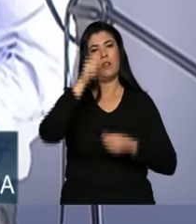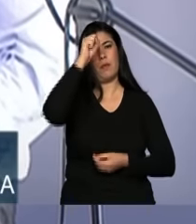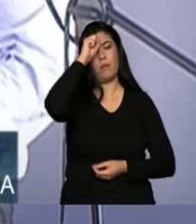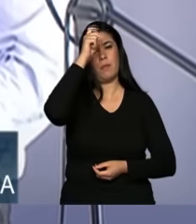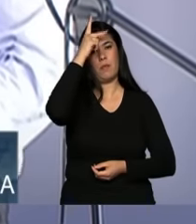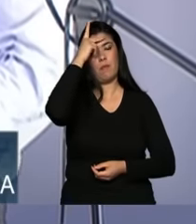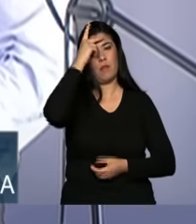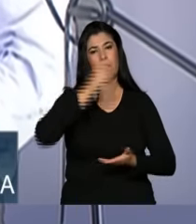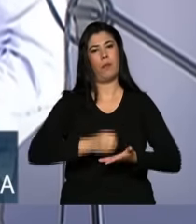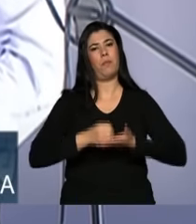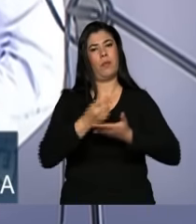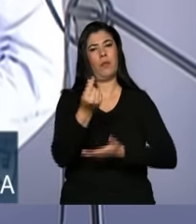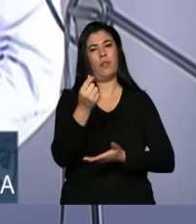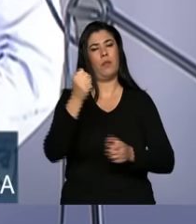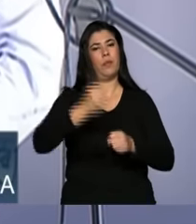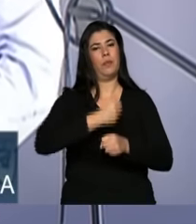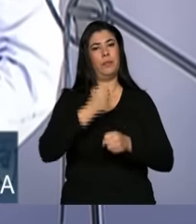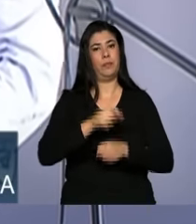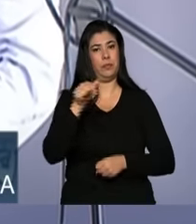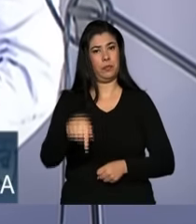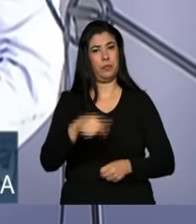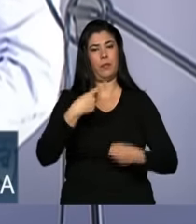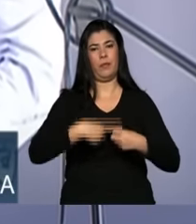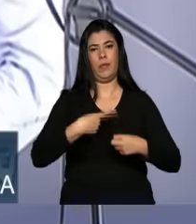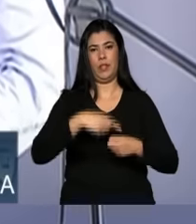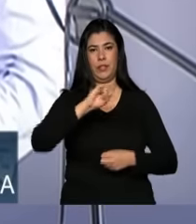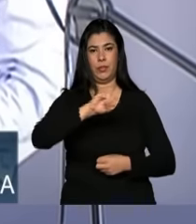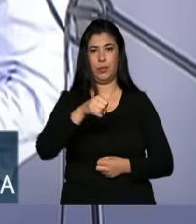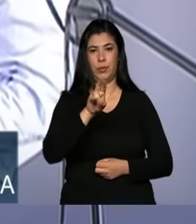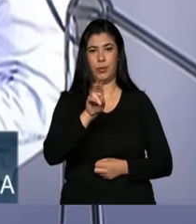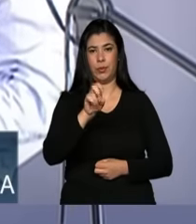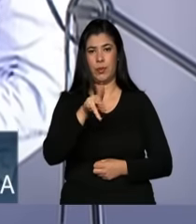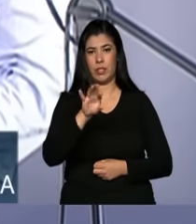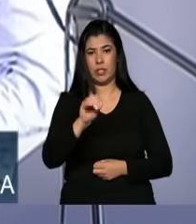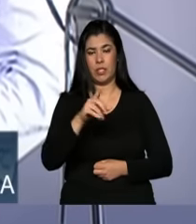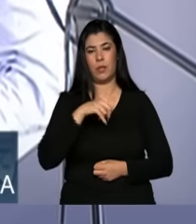em Juazeiro, são 18 creches. Isaac